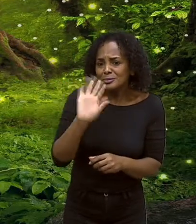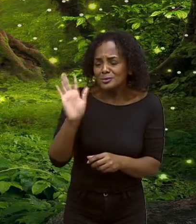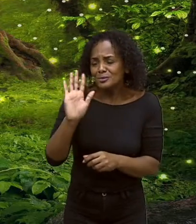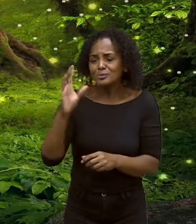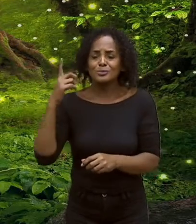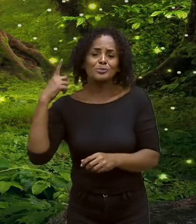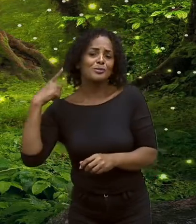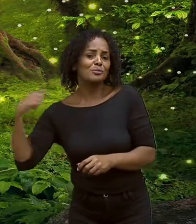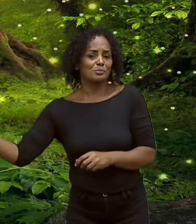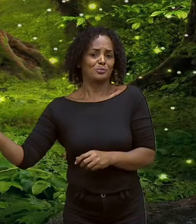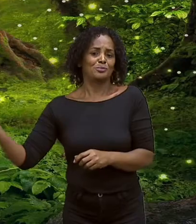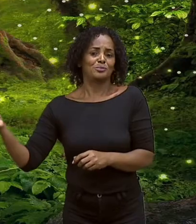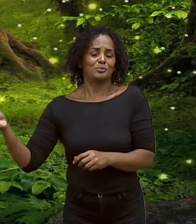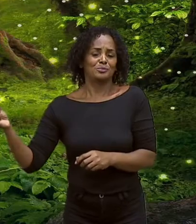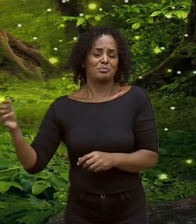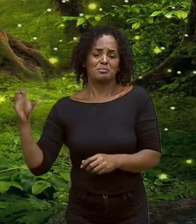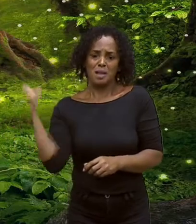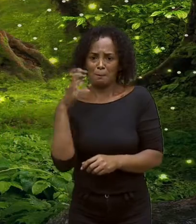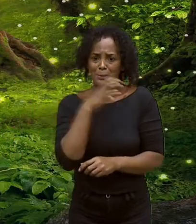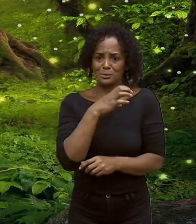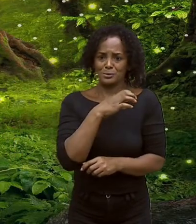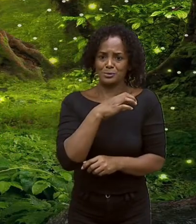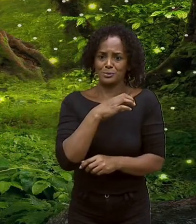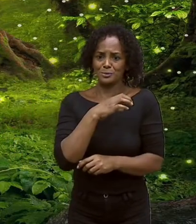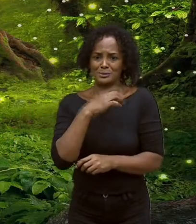lá se foi ela, sem mais dizer.